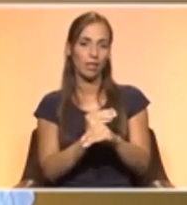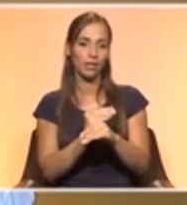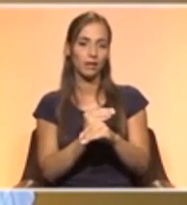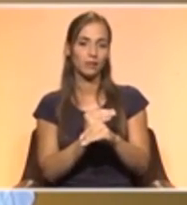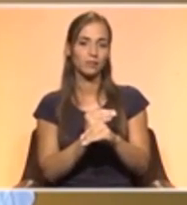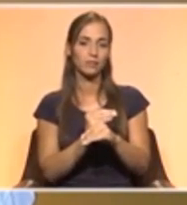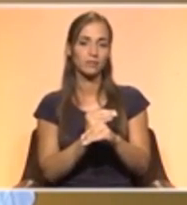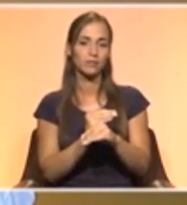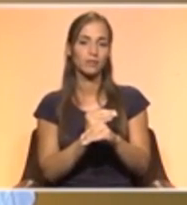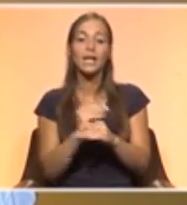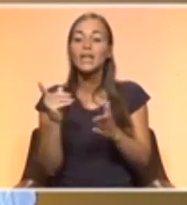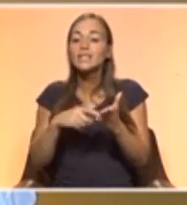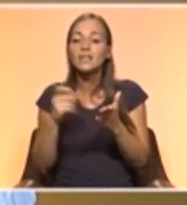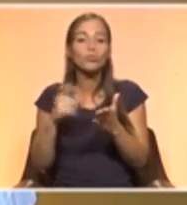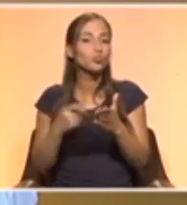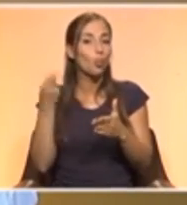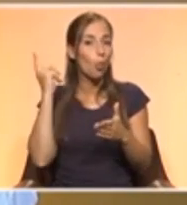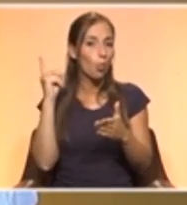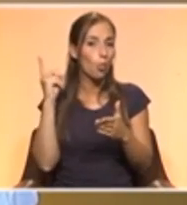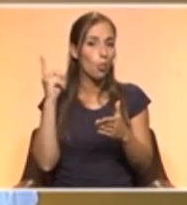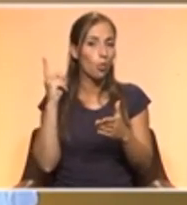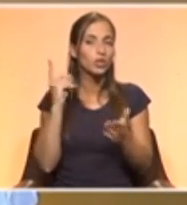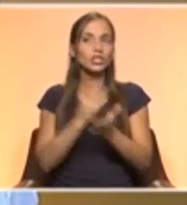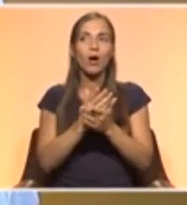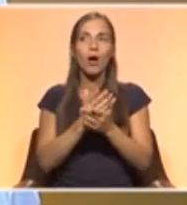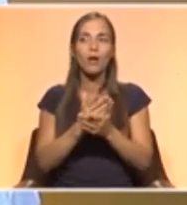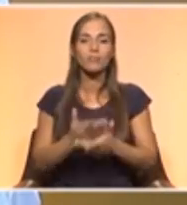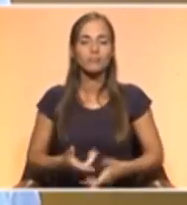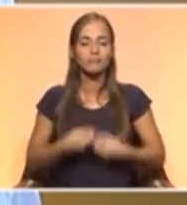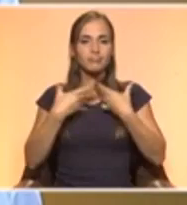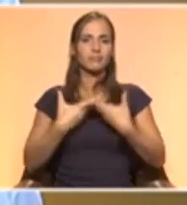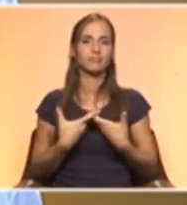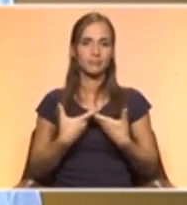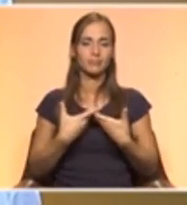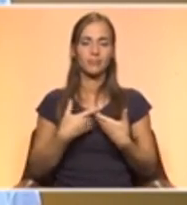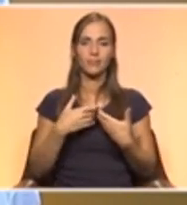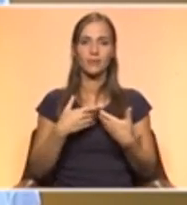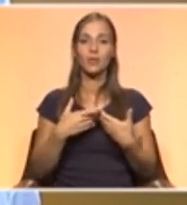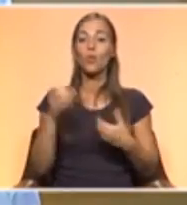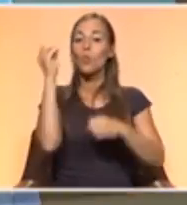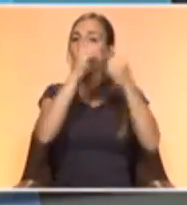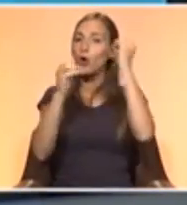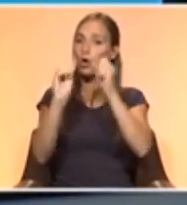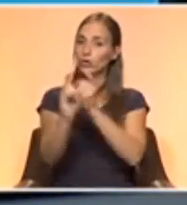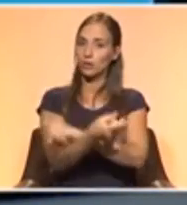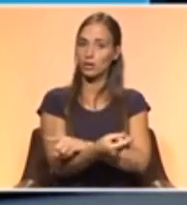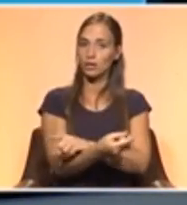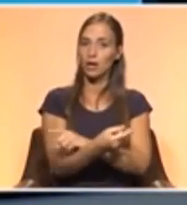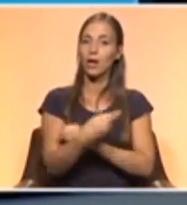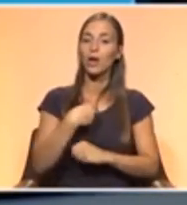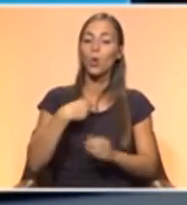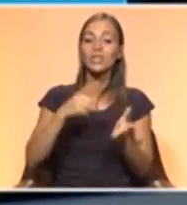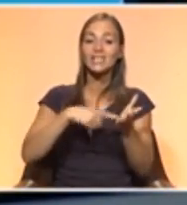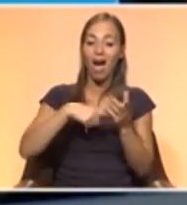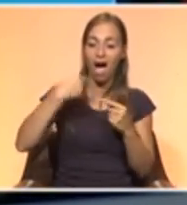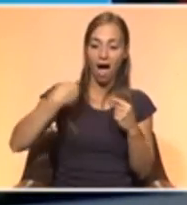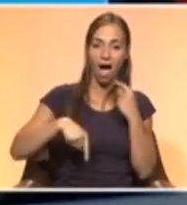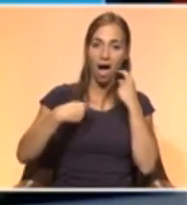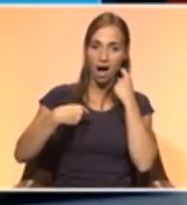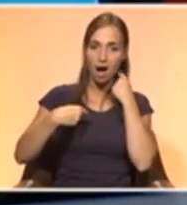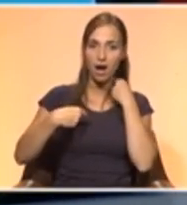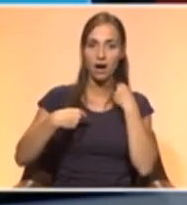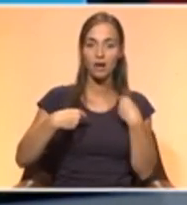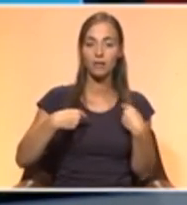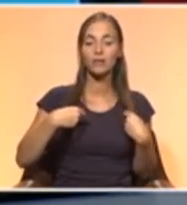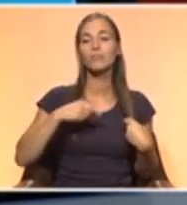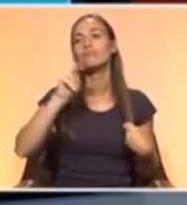responde a uma necessidade mas sim desperta Provavelmente por que eu vejo um anúncio enquanto no Google é ao contrário eu tenho uma necessidade identificada vou passar